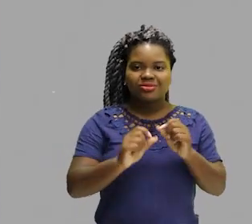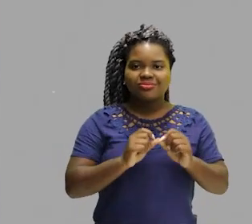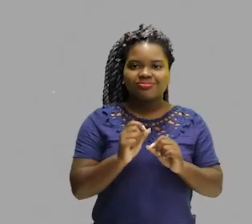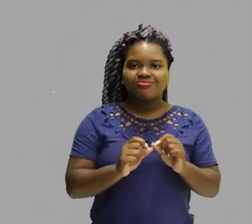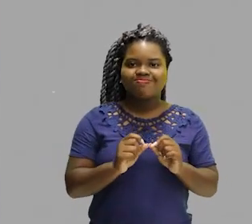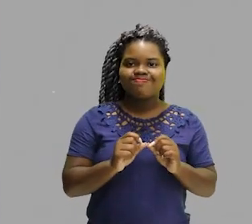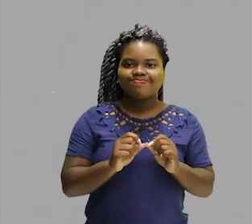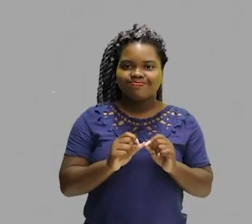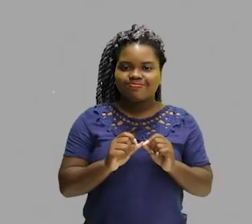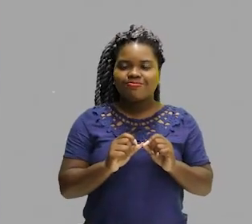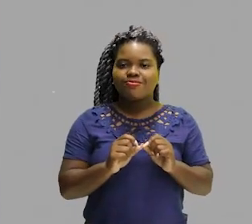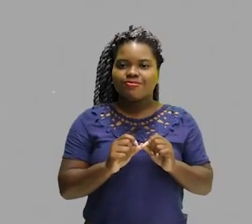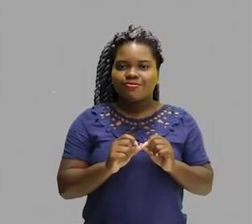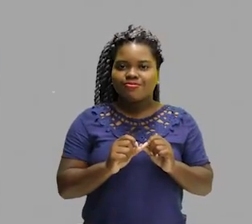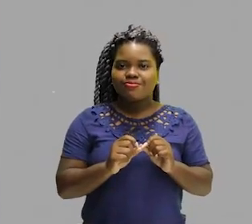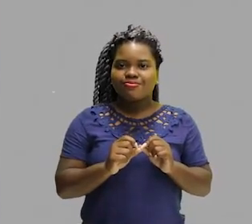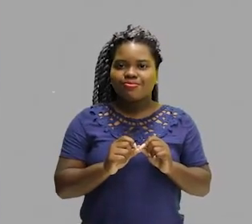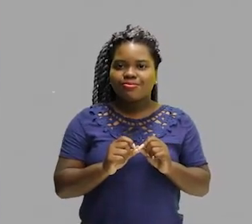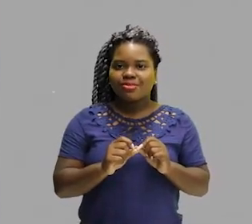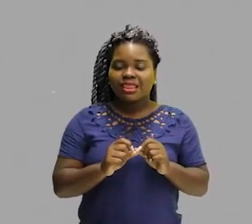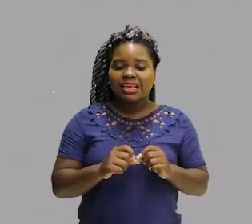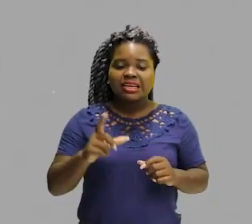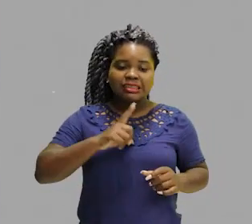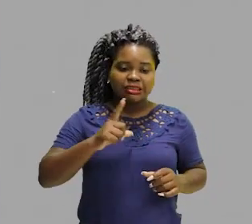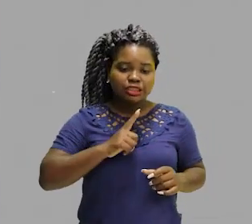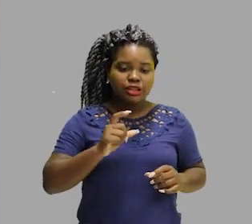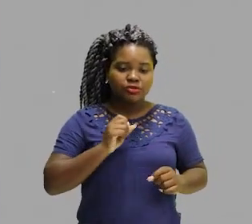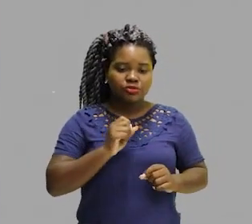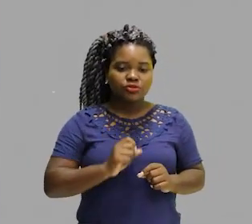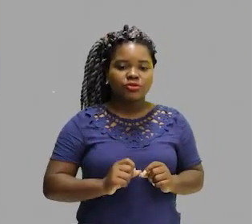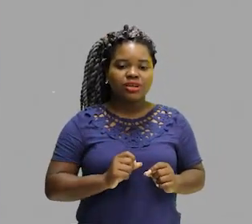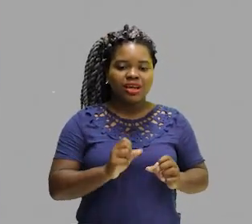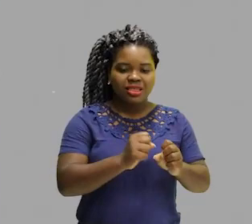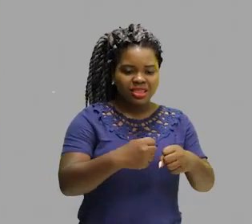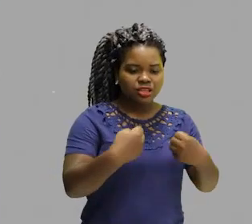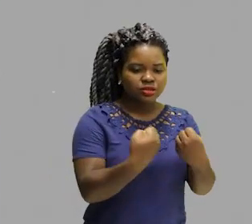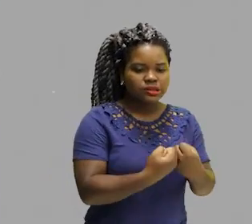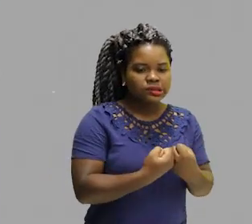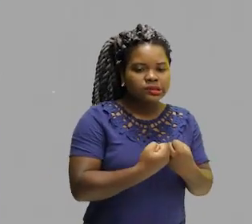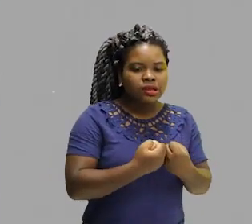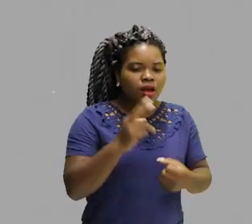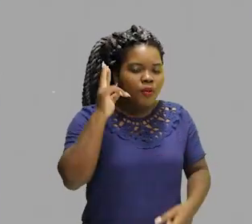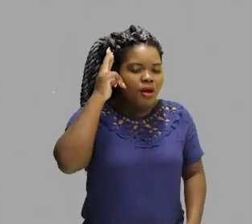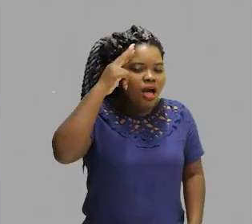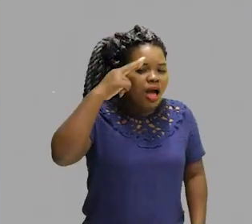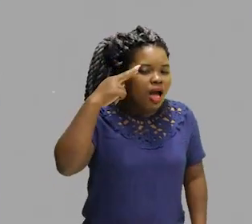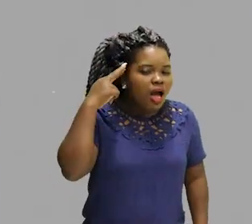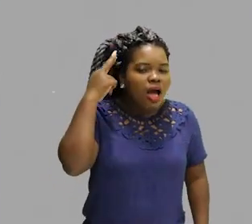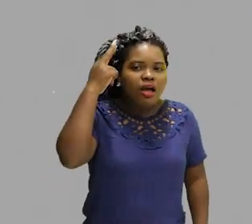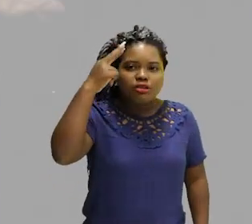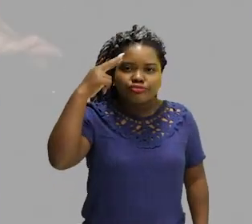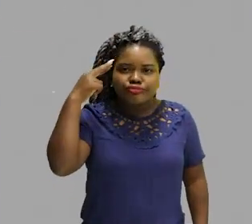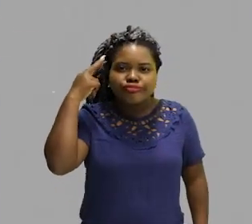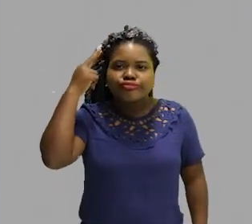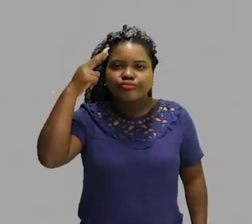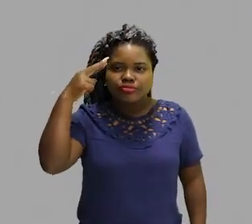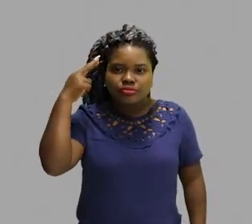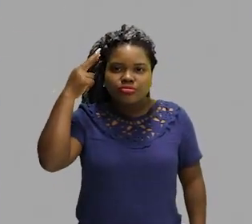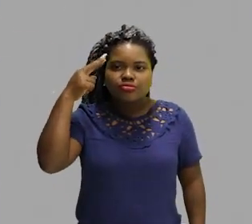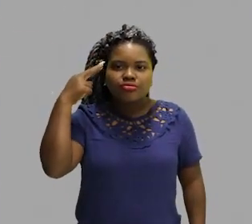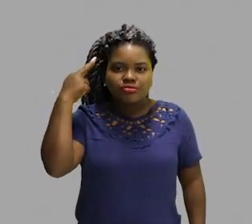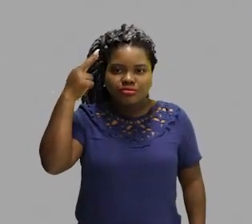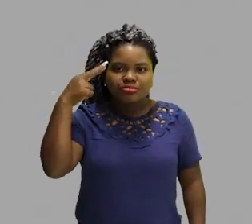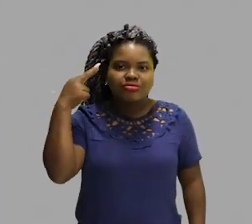para suscitar na sociedade uma reflexão sobre. Aqui eu estou falando de reinado, mas